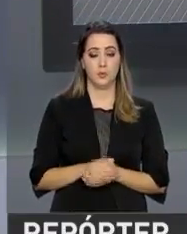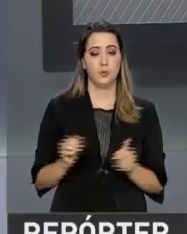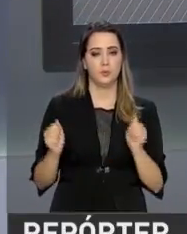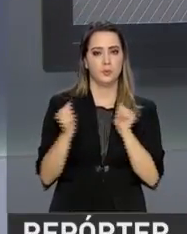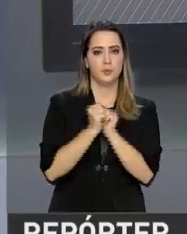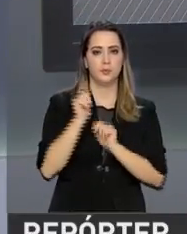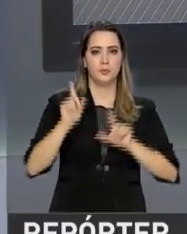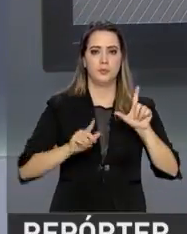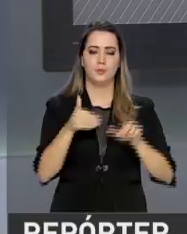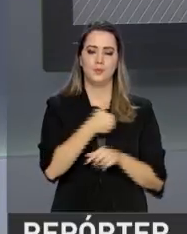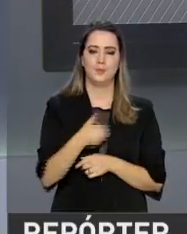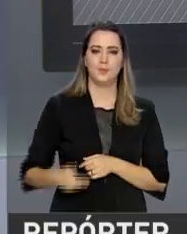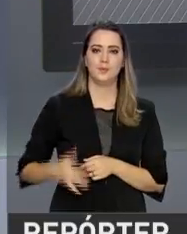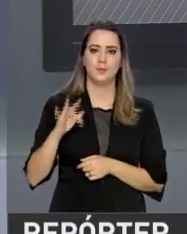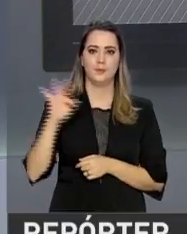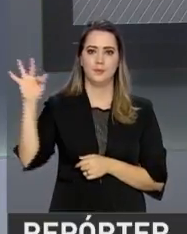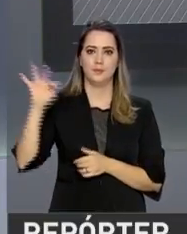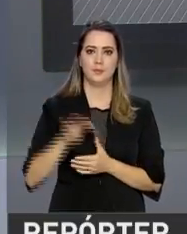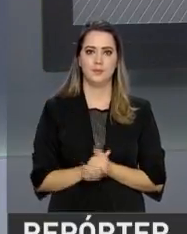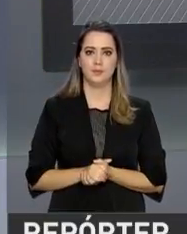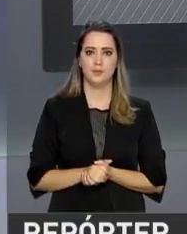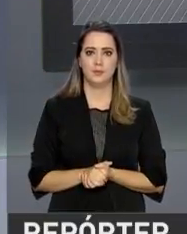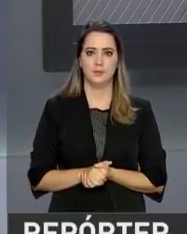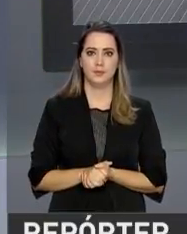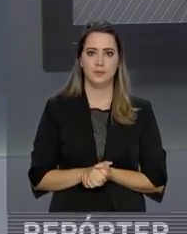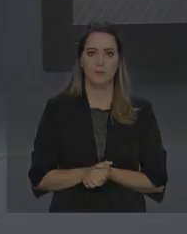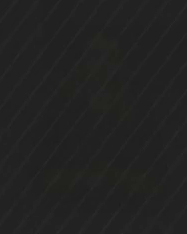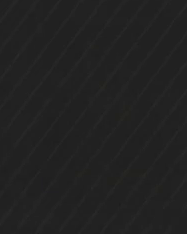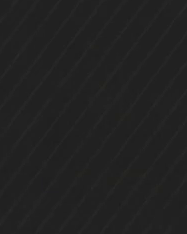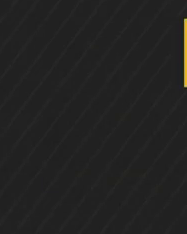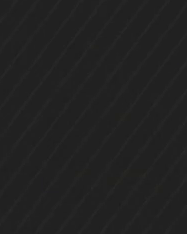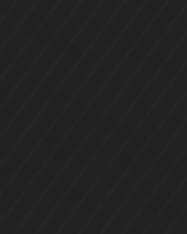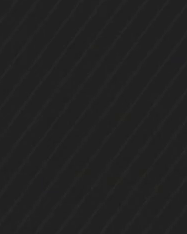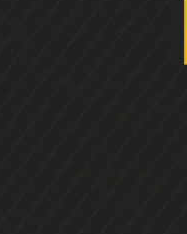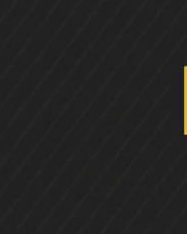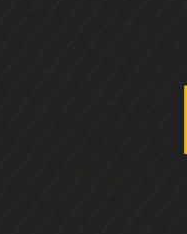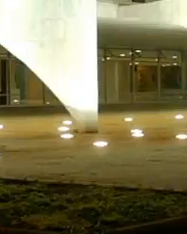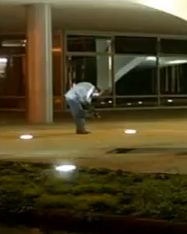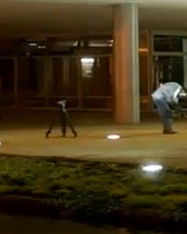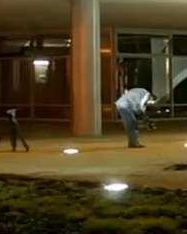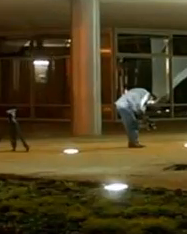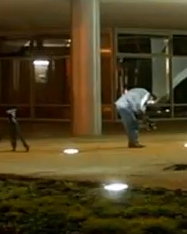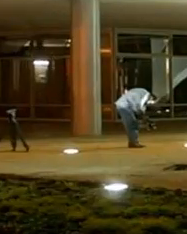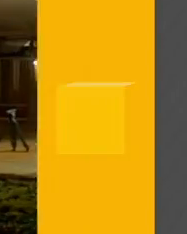Continue com a gente na NBR, a TV do Governo Federal. Música